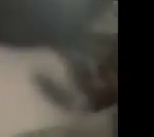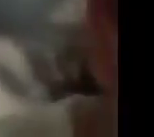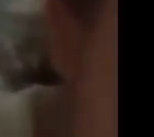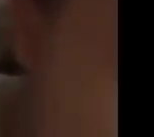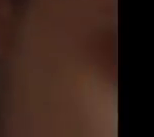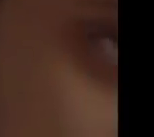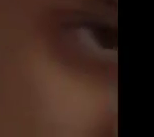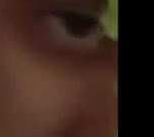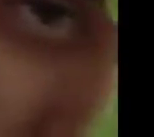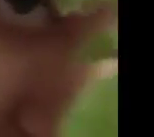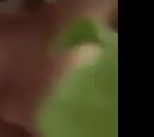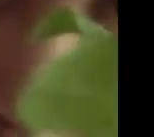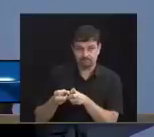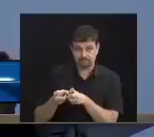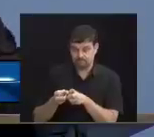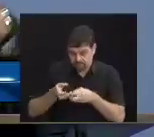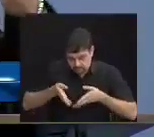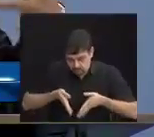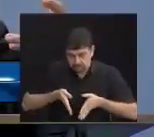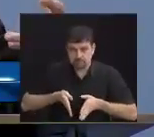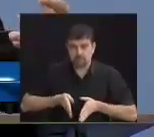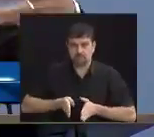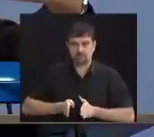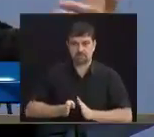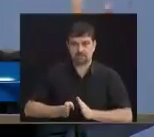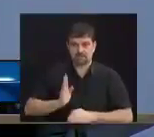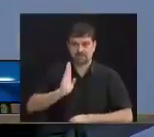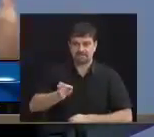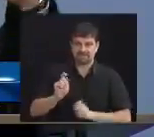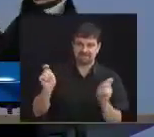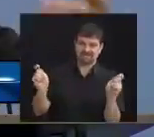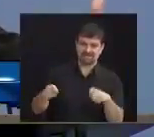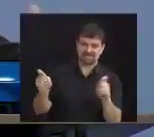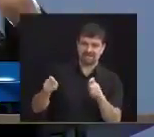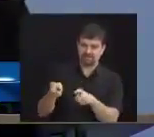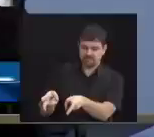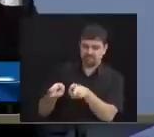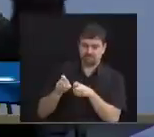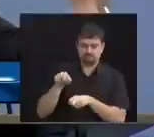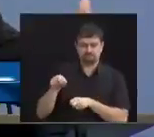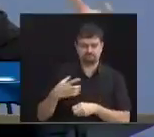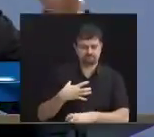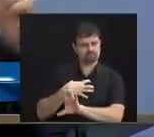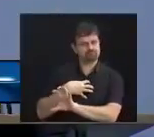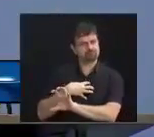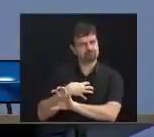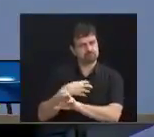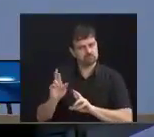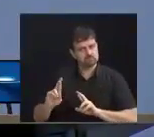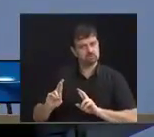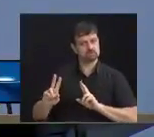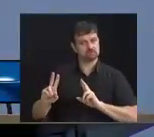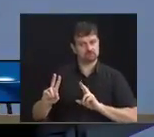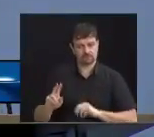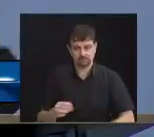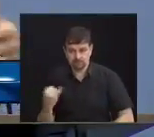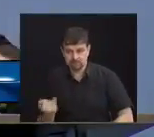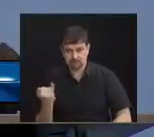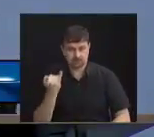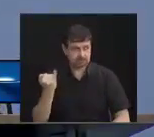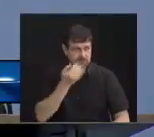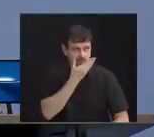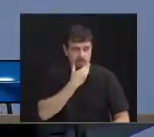identificação da doença logo no início. Então é importante que as pessoas, os professores, os pais,